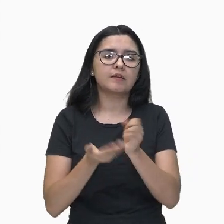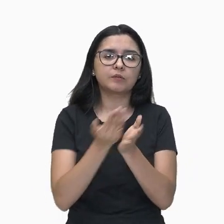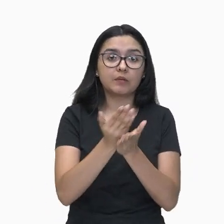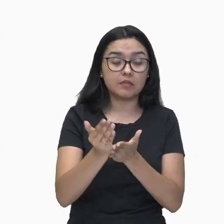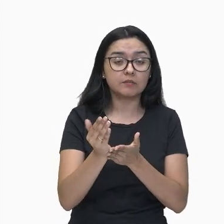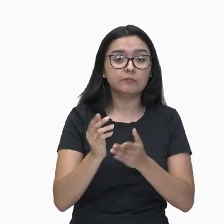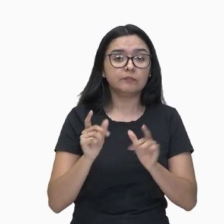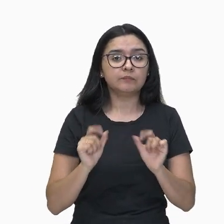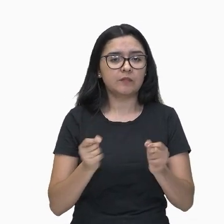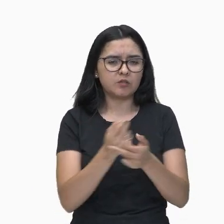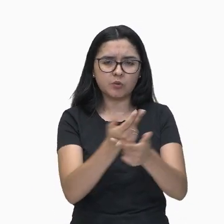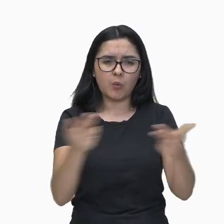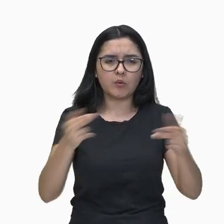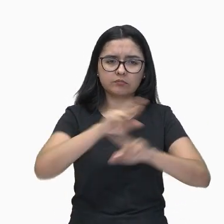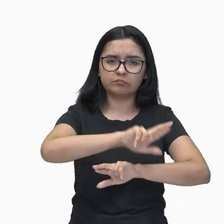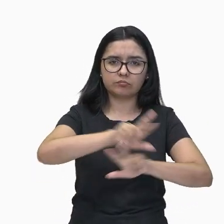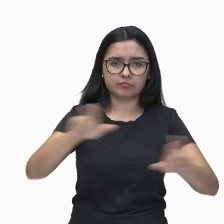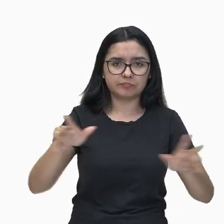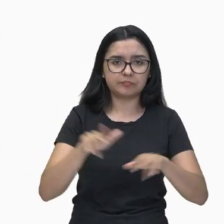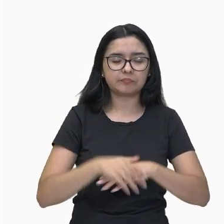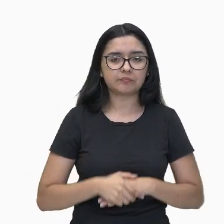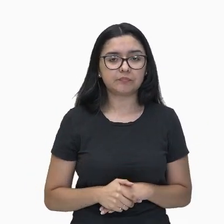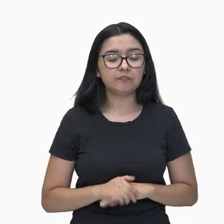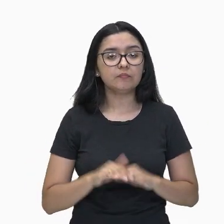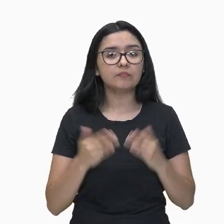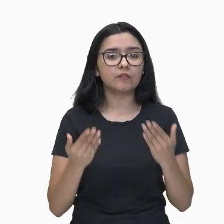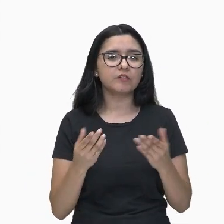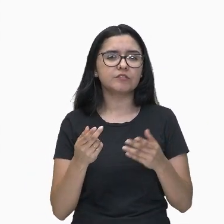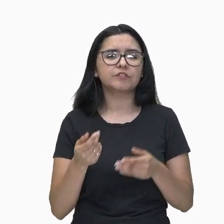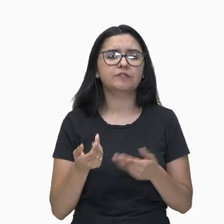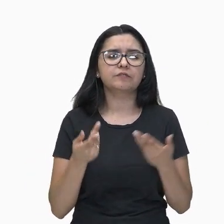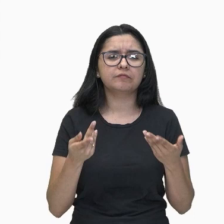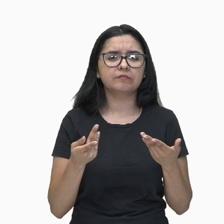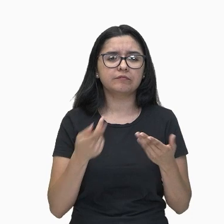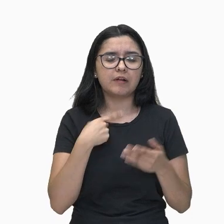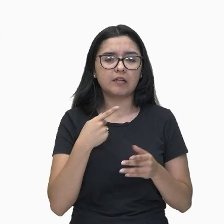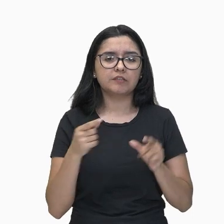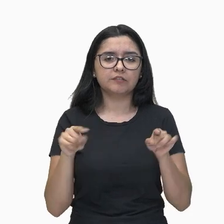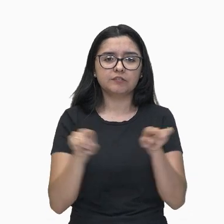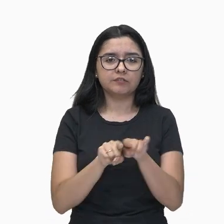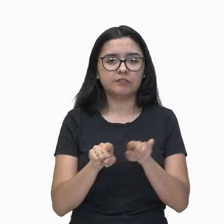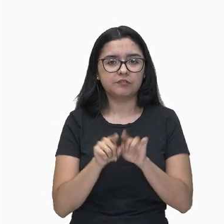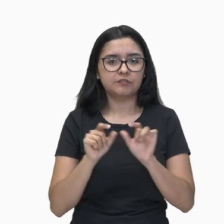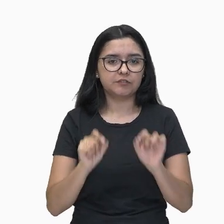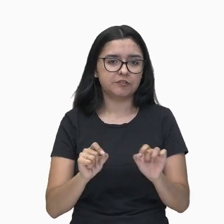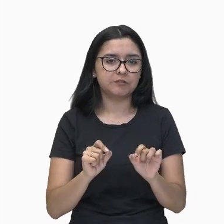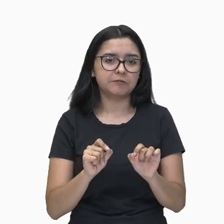realidade. Então, quando a gente fala de existência e essência, nós estamos